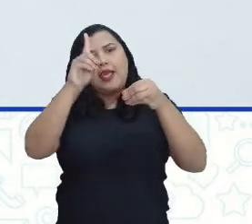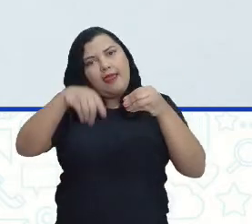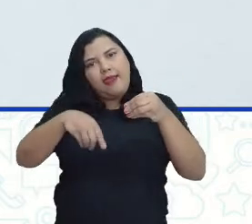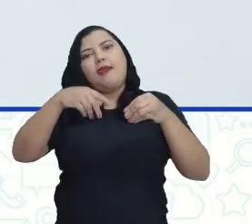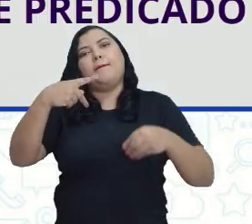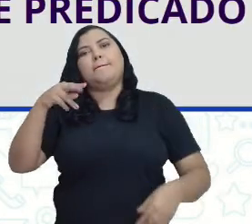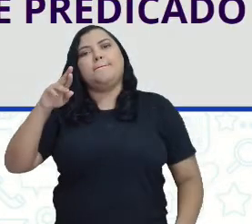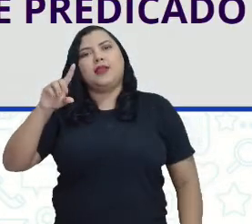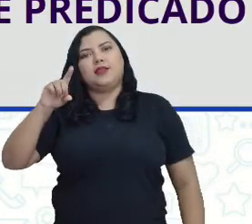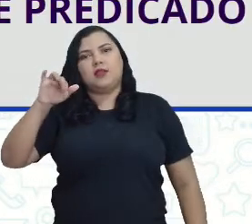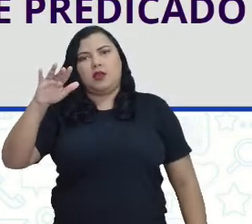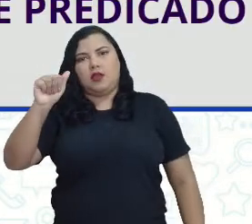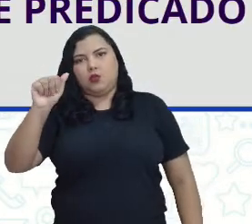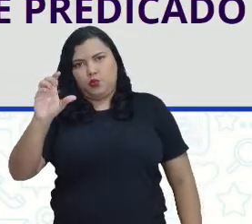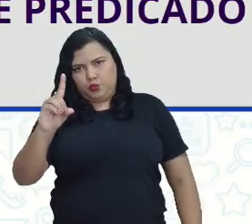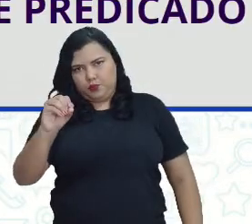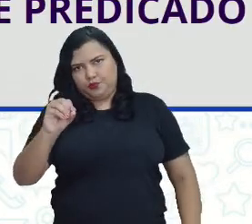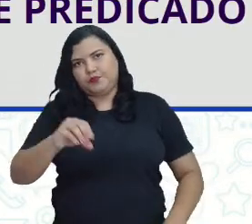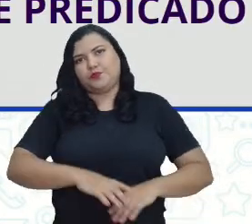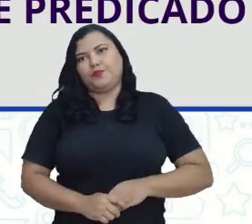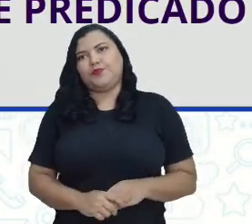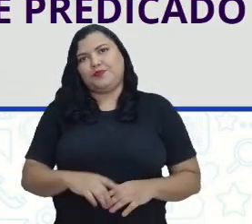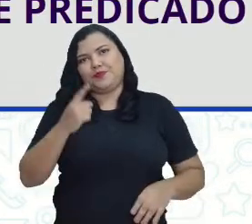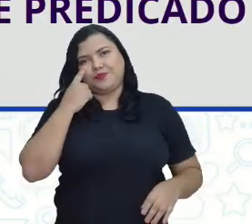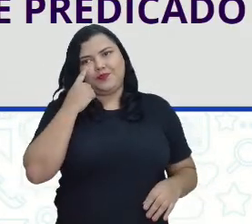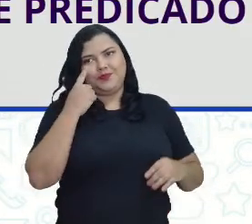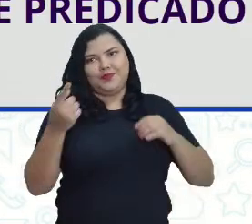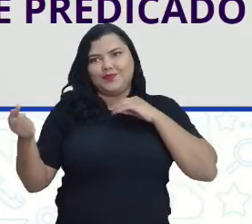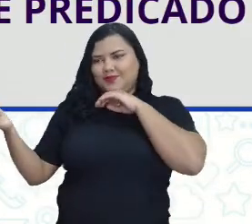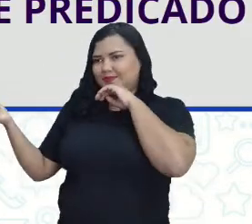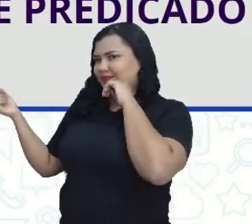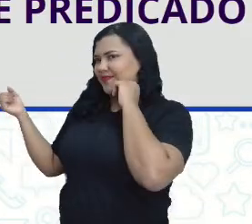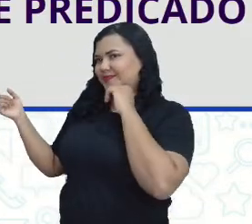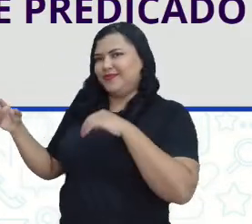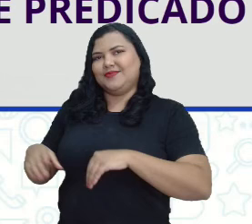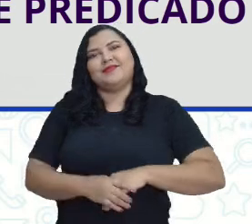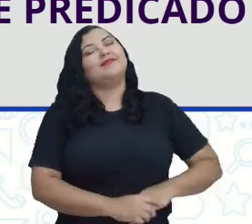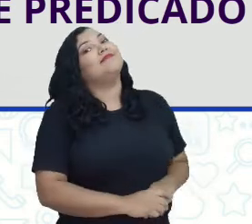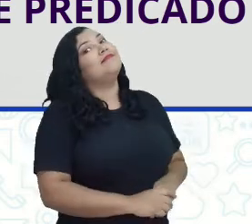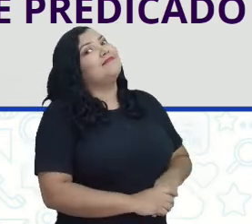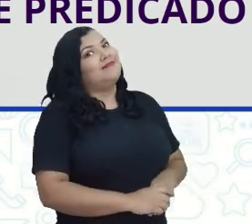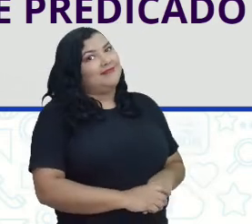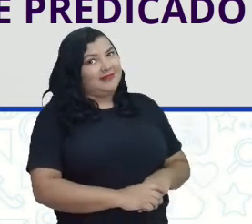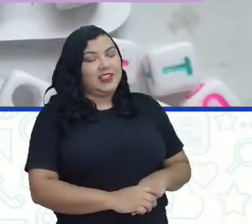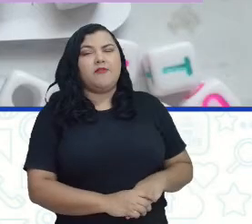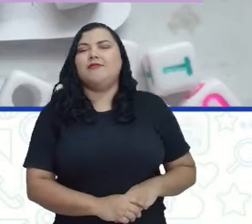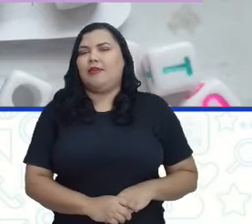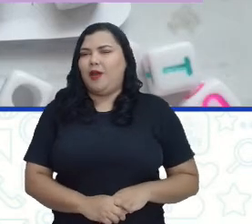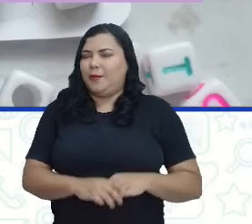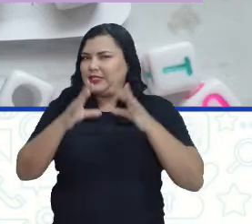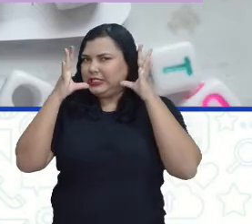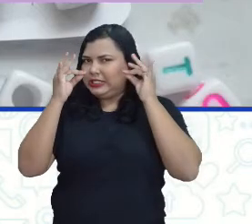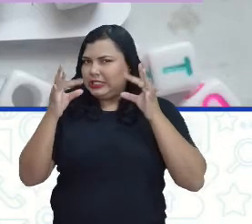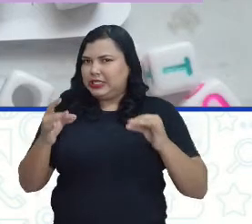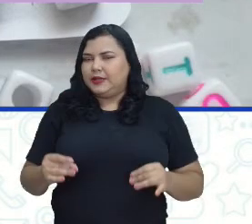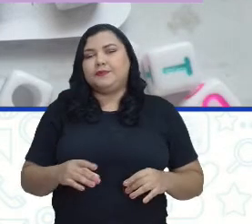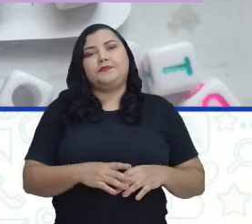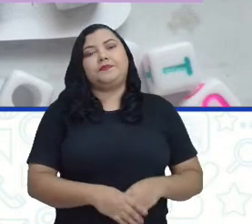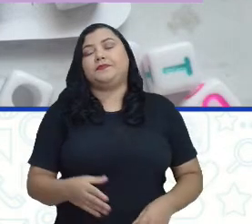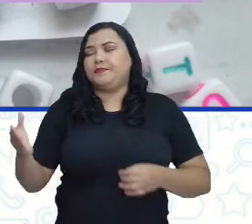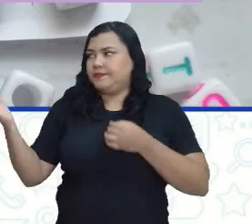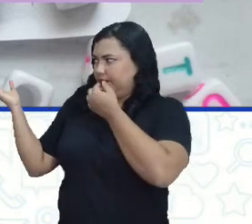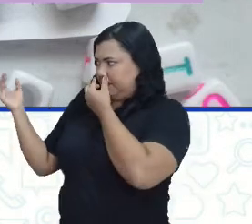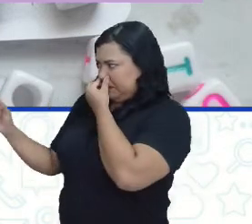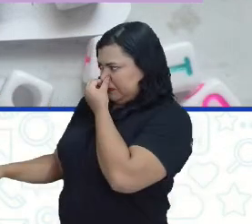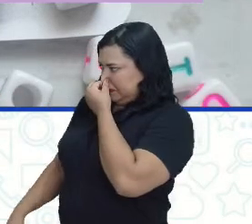Ana, tá? Então, ó, a gente vai agora dissecar sujeito e predicado, tá certo? Então, ó, o